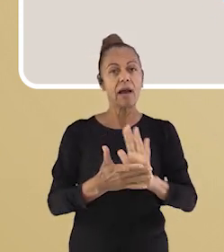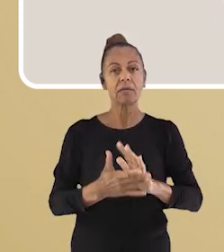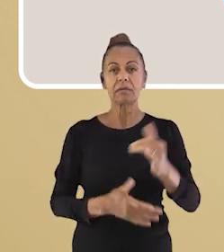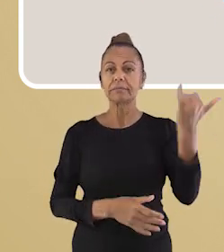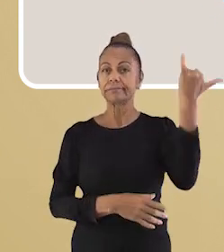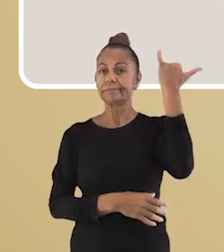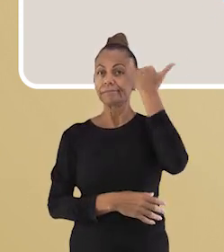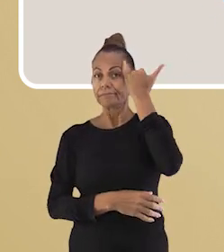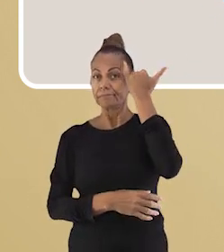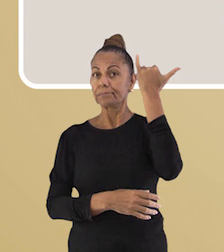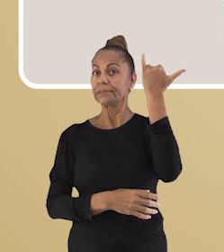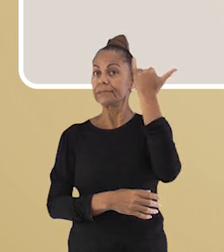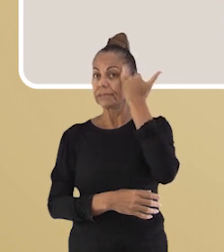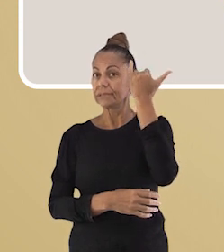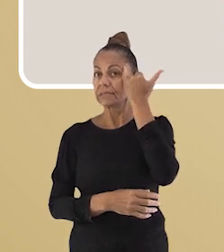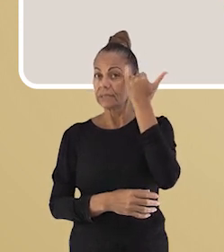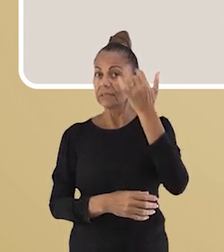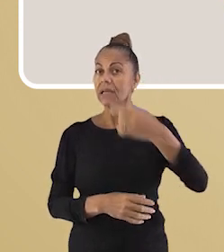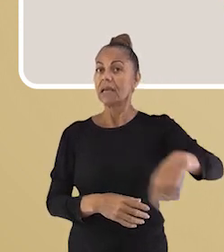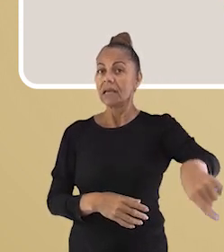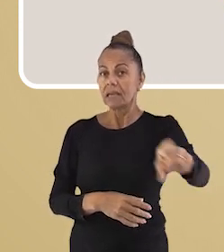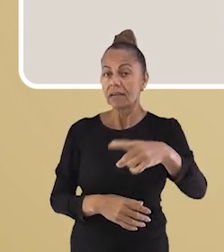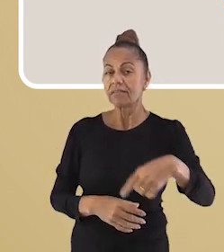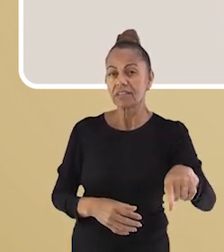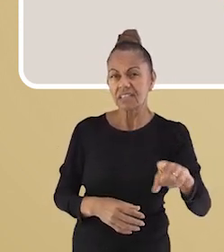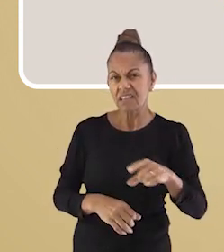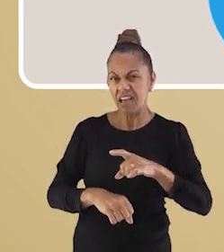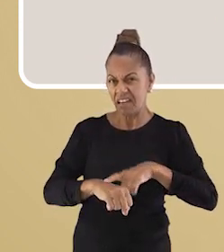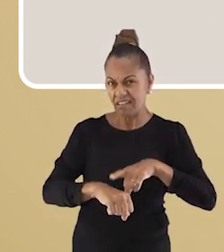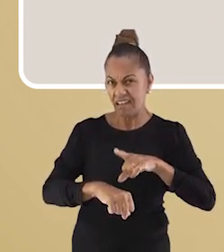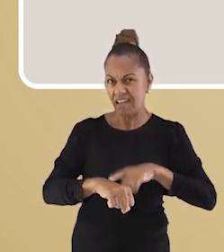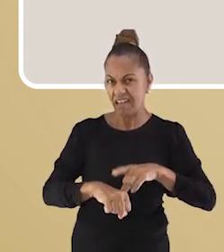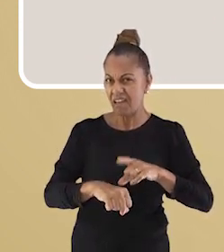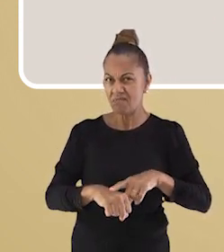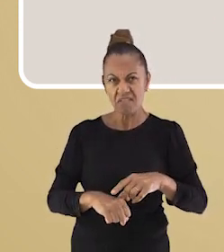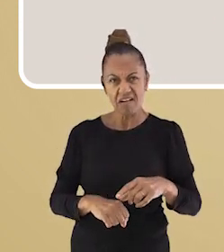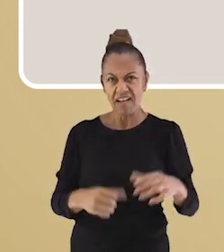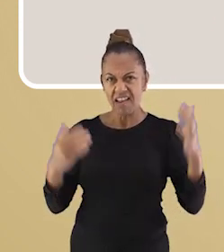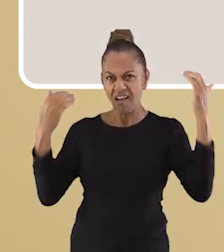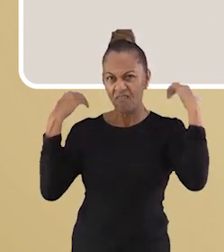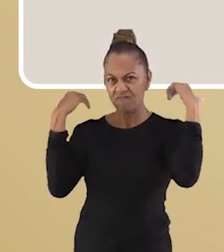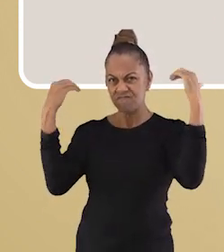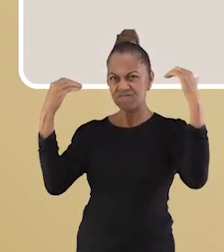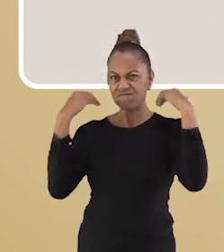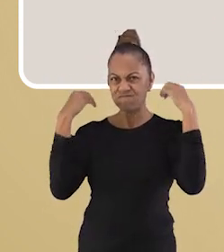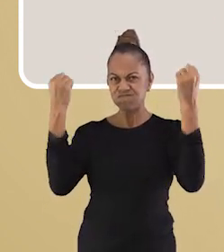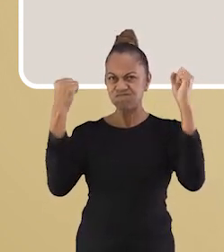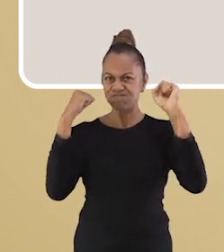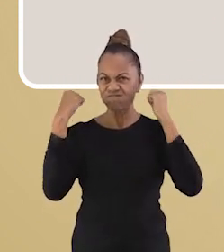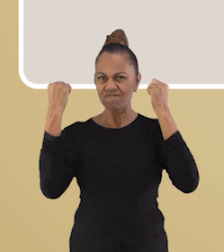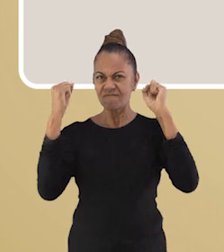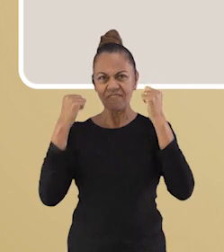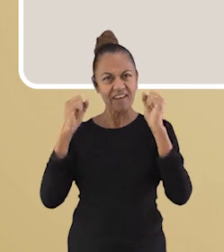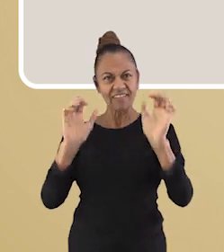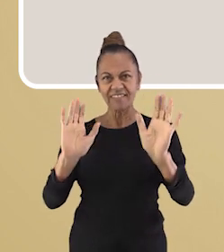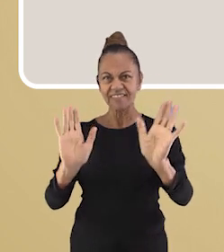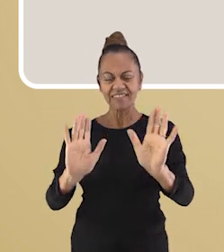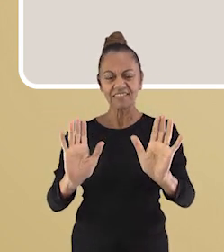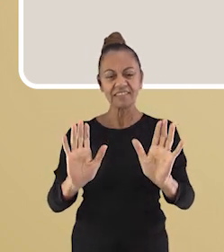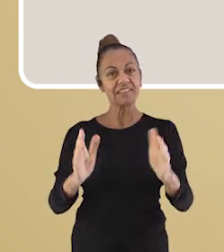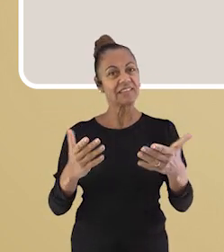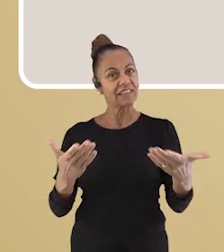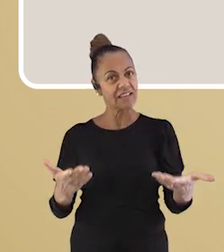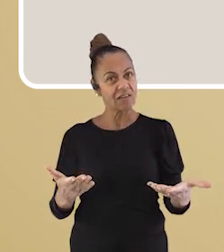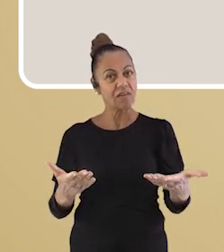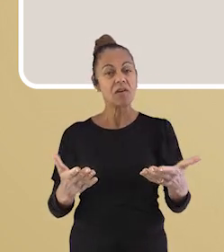motivação. E muitos pela famosa preguiça. E você, faz tempo que não pratica esporte? Quer convencer